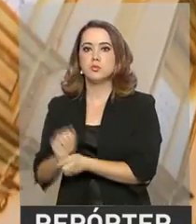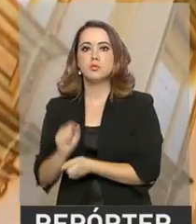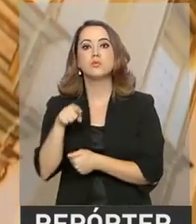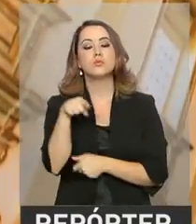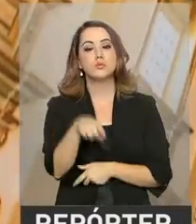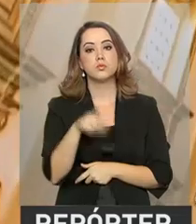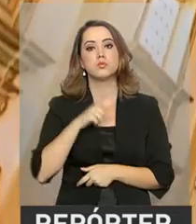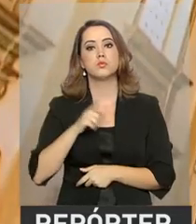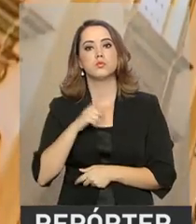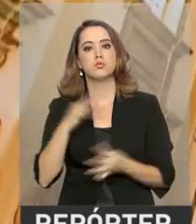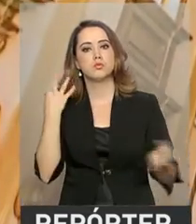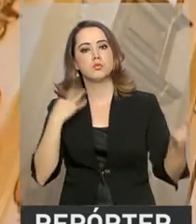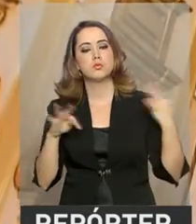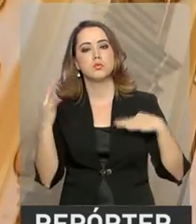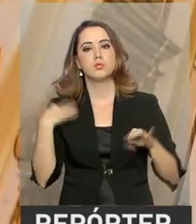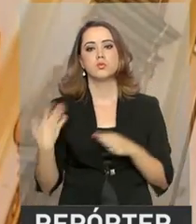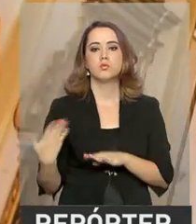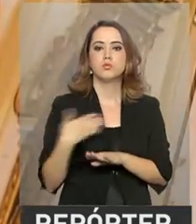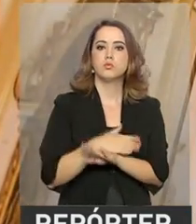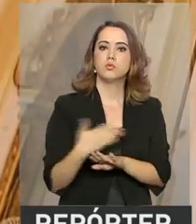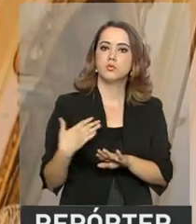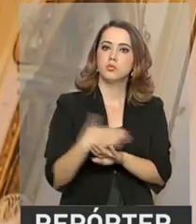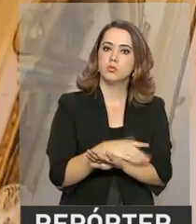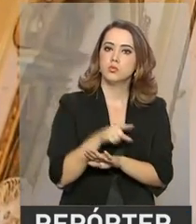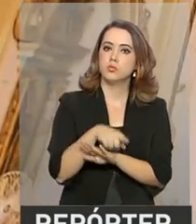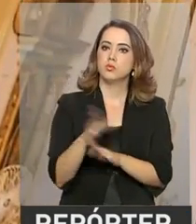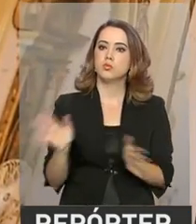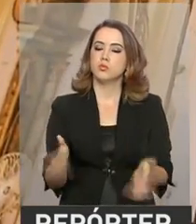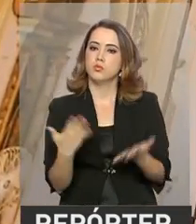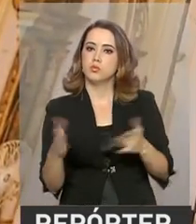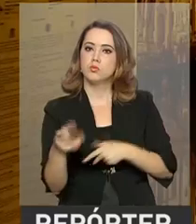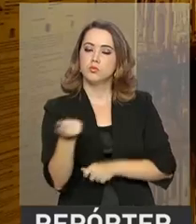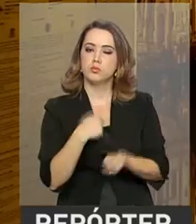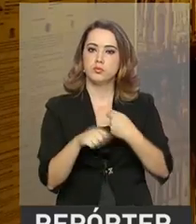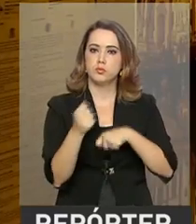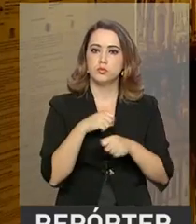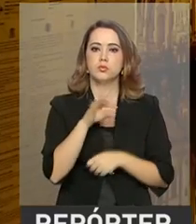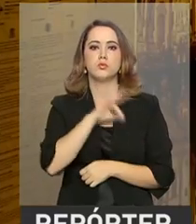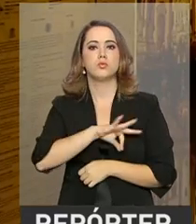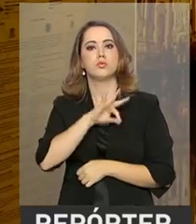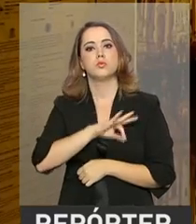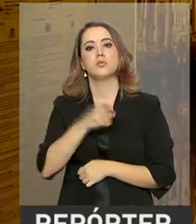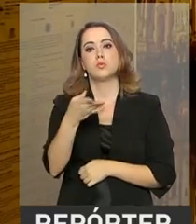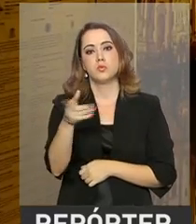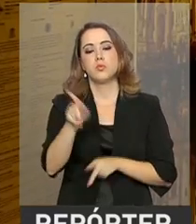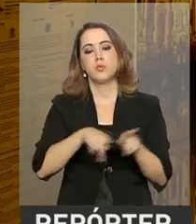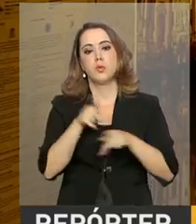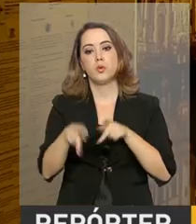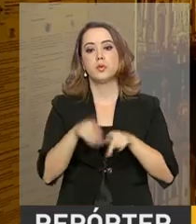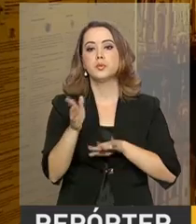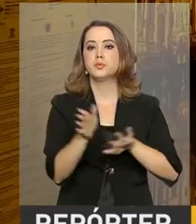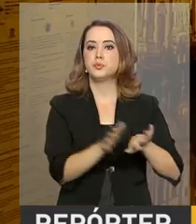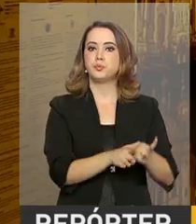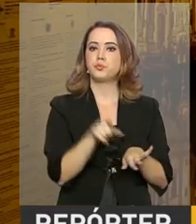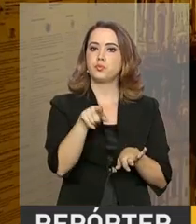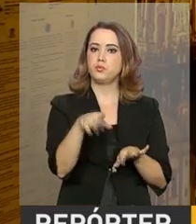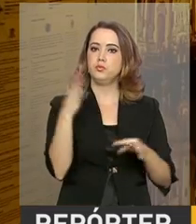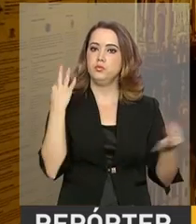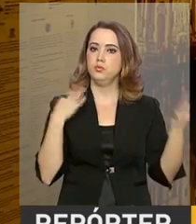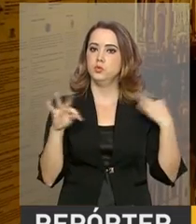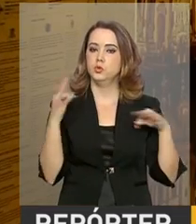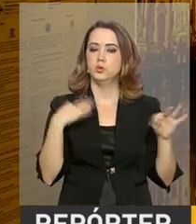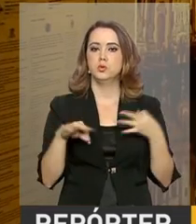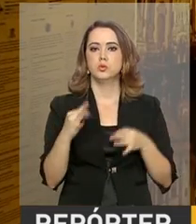uma oportunidade para gerar emprego e renda para a população. A atividade do turismo no Brasil, nos últimos 10